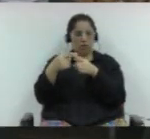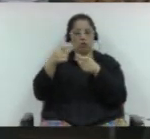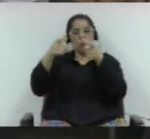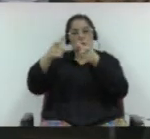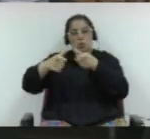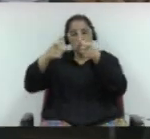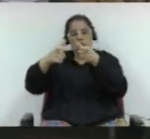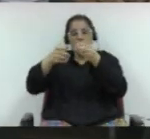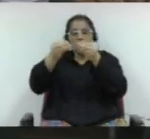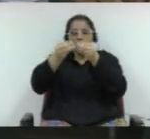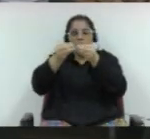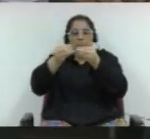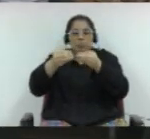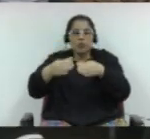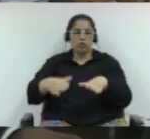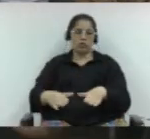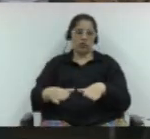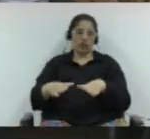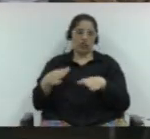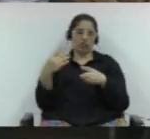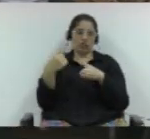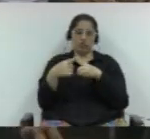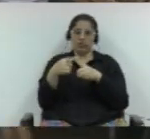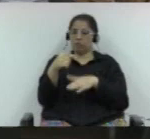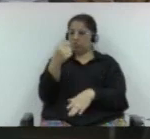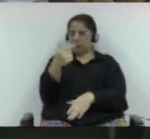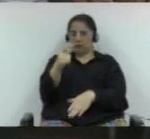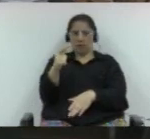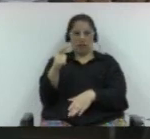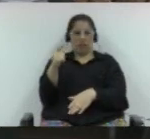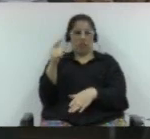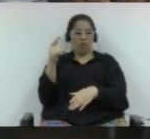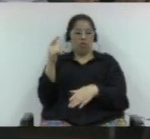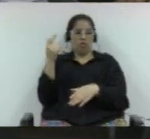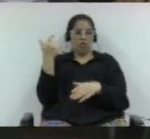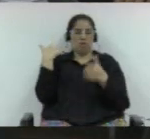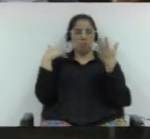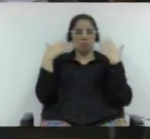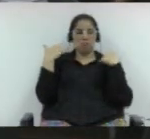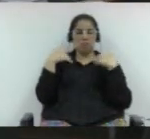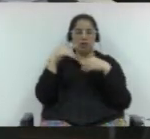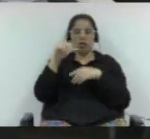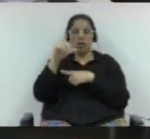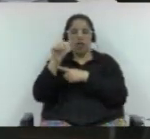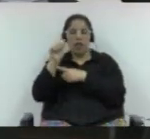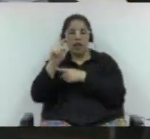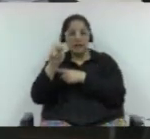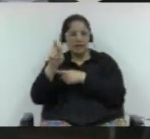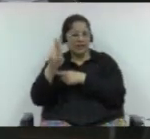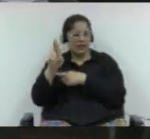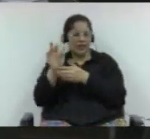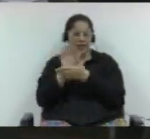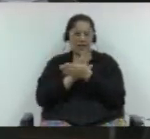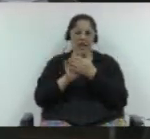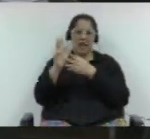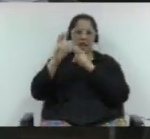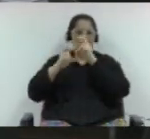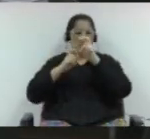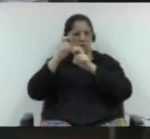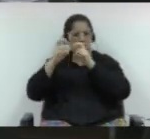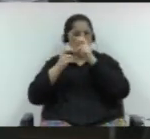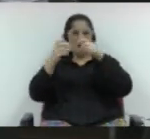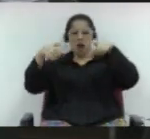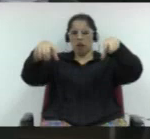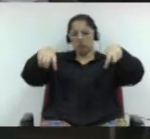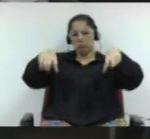estudam ali, mas como o bairro. Por quê? Não tem lazer, não tem parquinho, não tem campinho